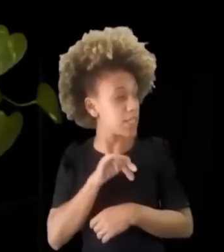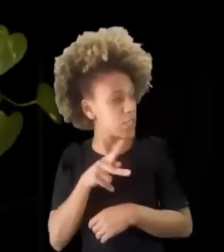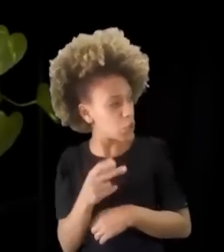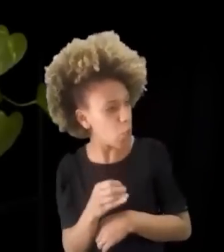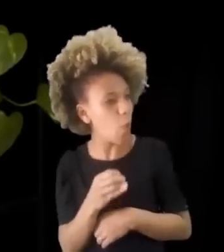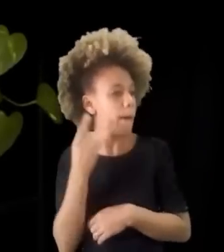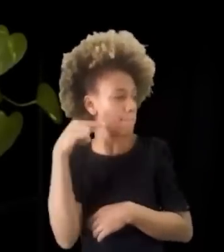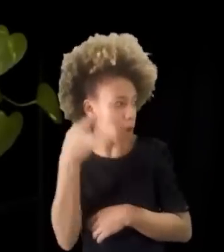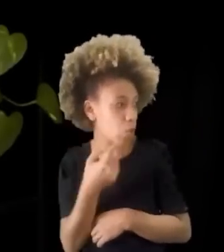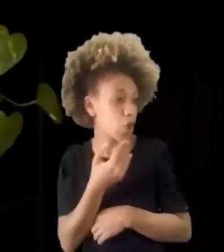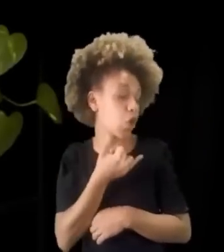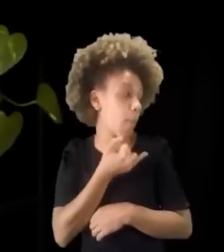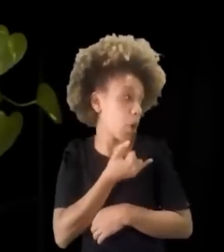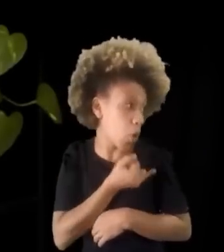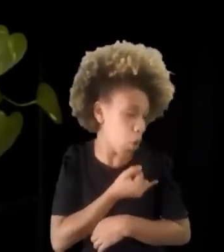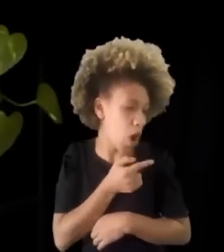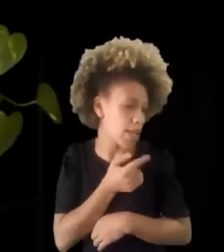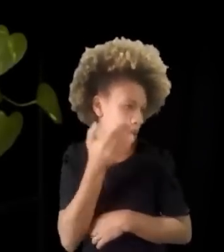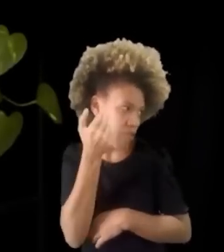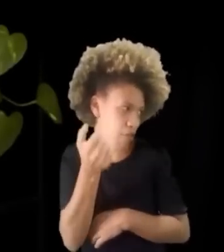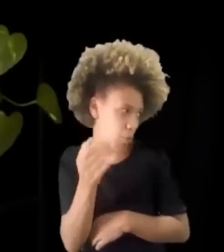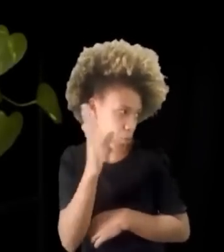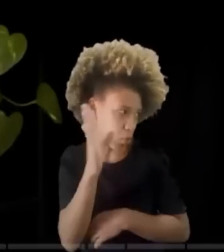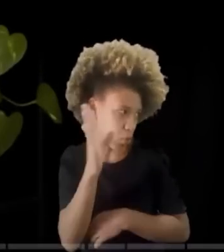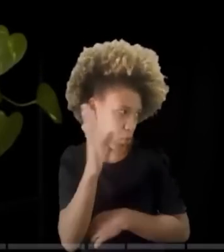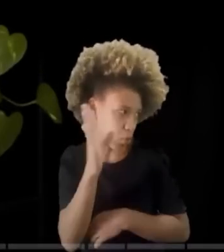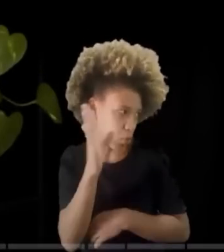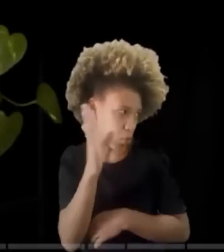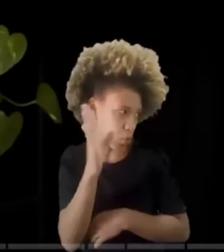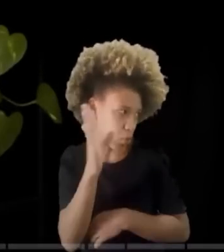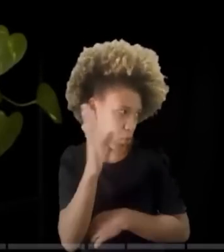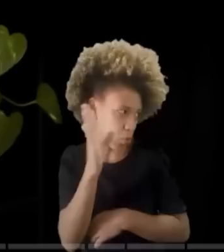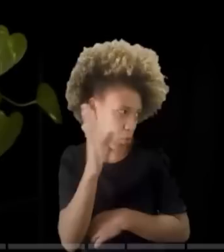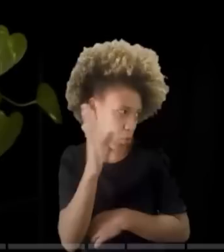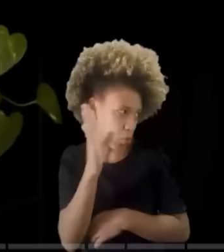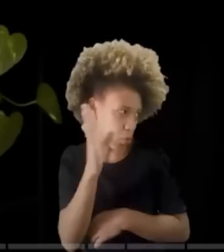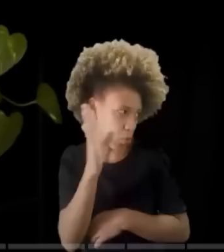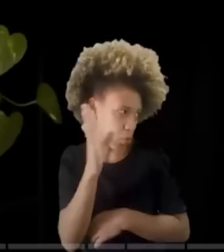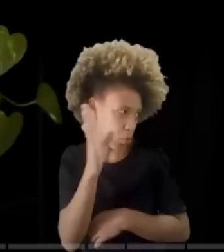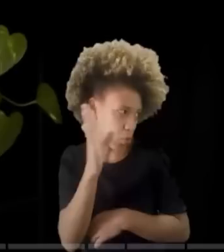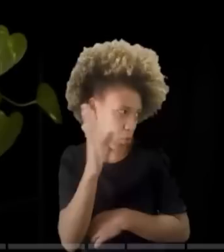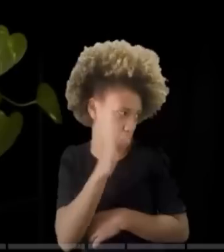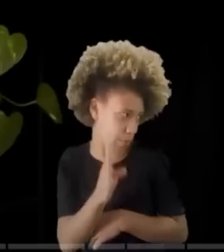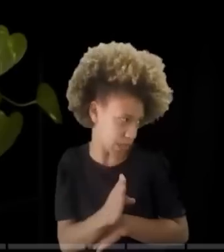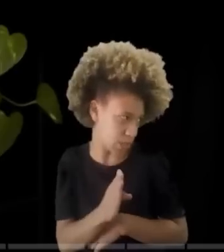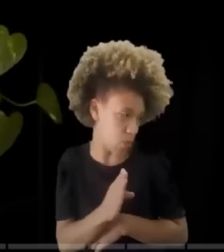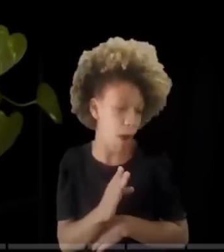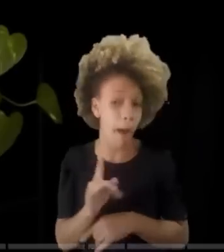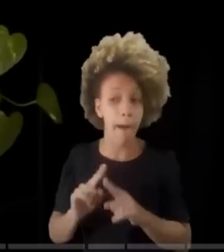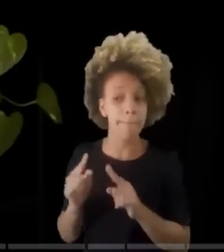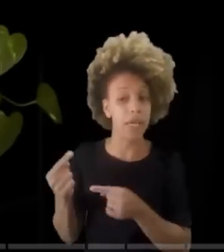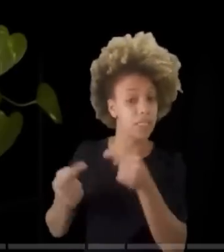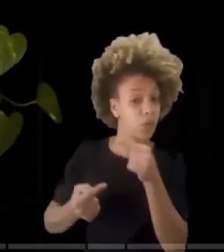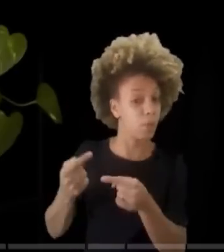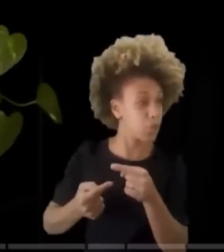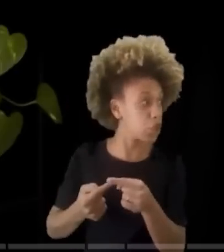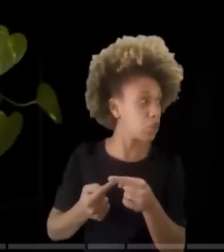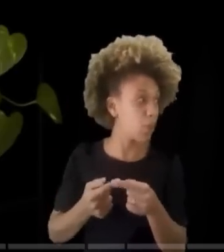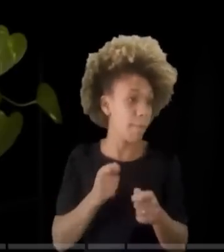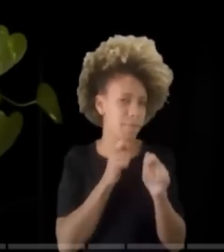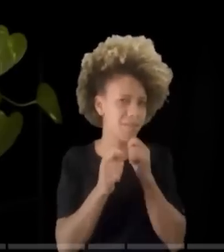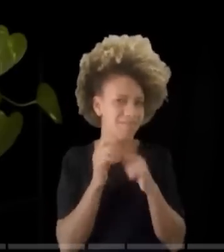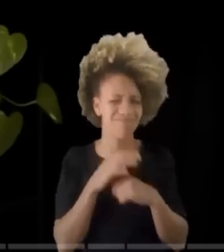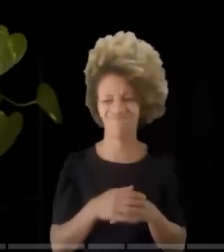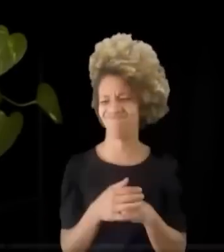maluco que come cocô e ele é novo sucesso do Brasil tá falando você tá falando do Monark você tá falando do Flow e tá todo mundo competindo para